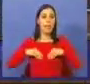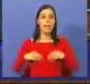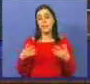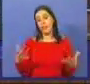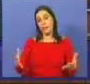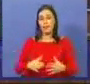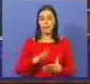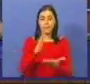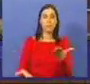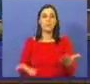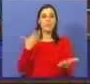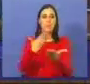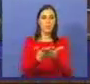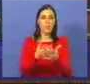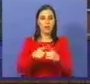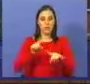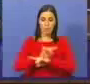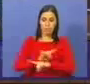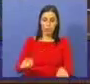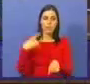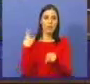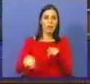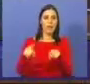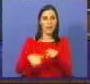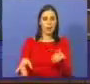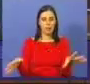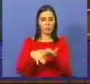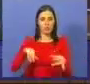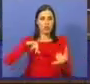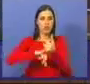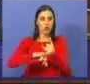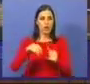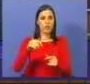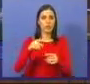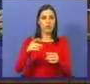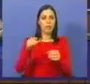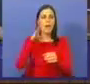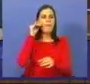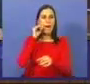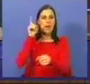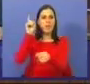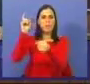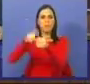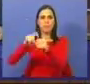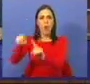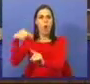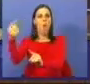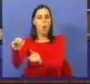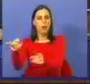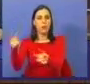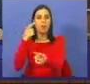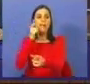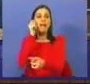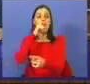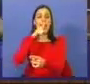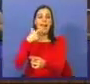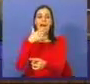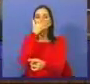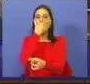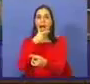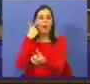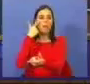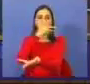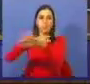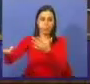aceitar a proposta de proibição de créditos a sociedades offshore cujos proprietários são desconhecidos, mas